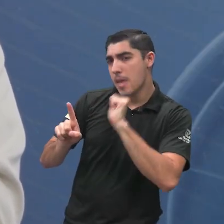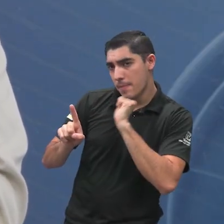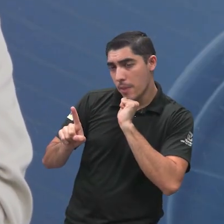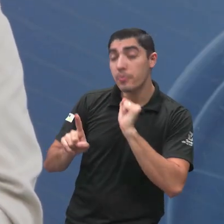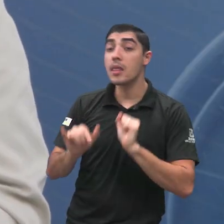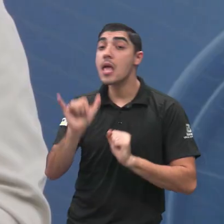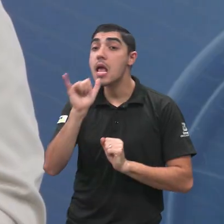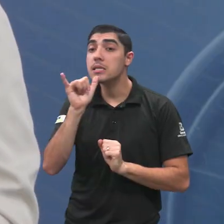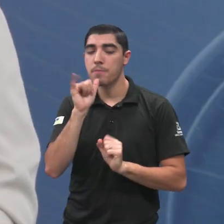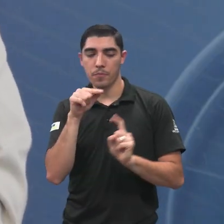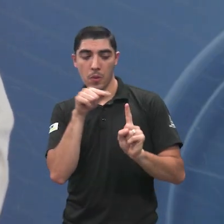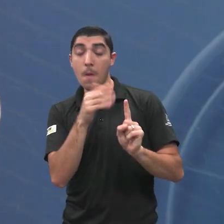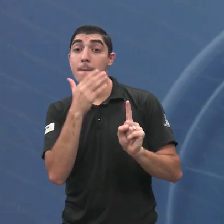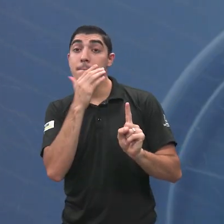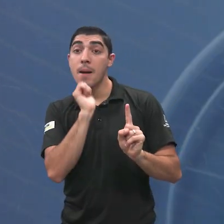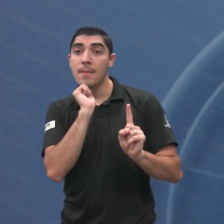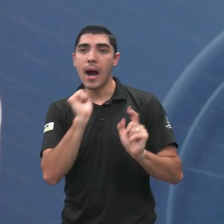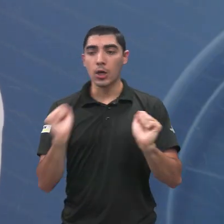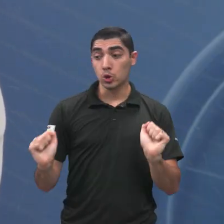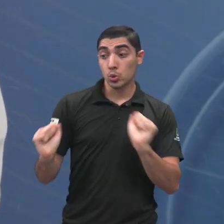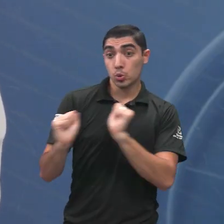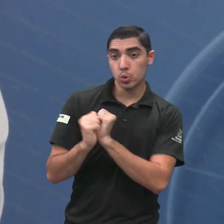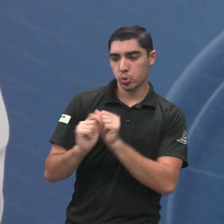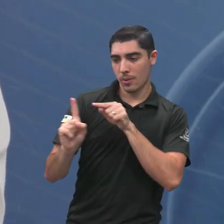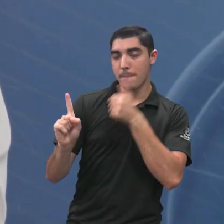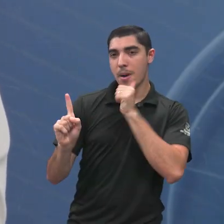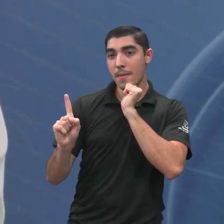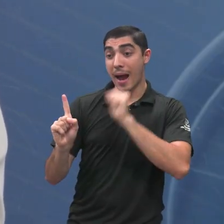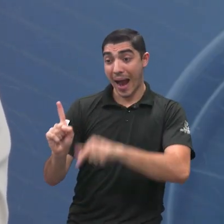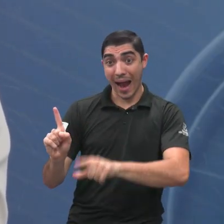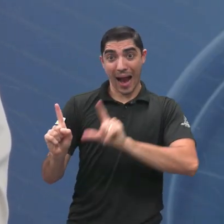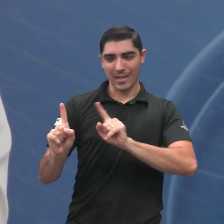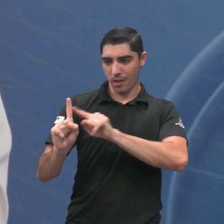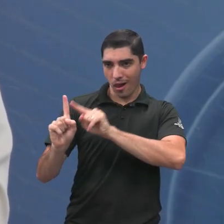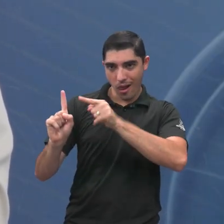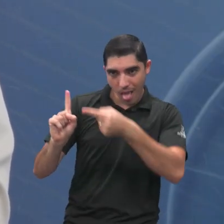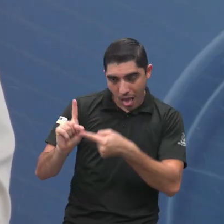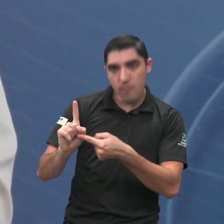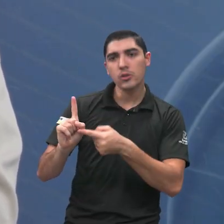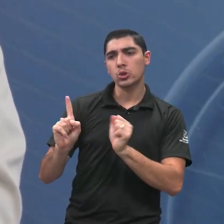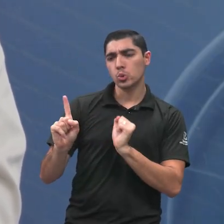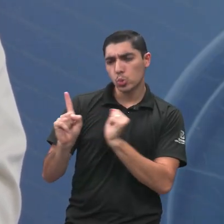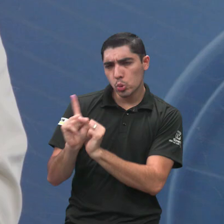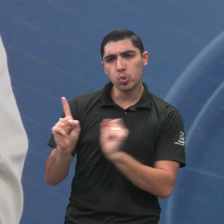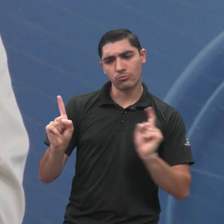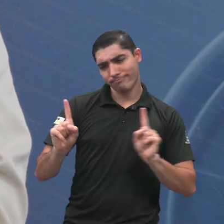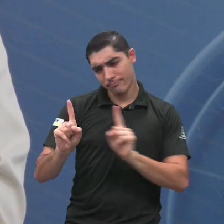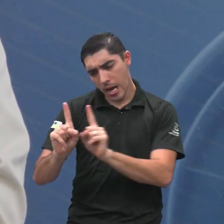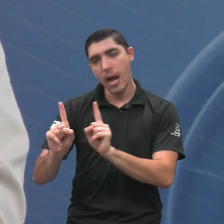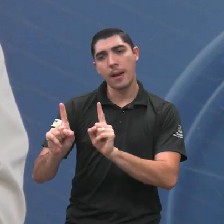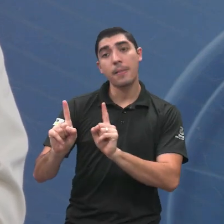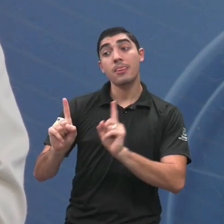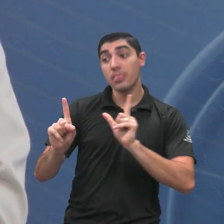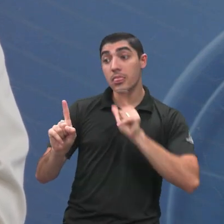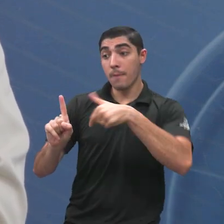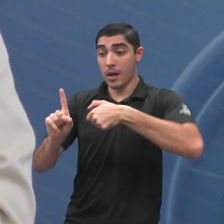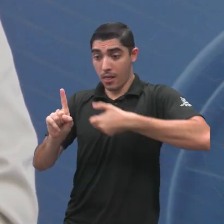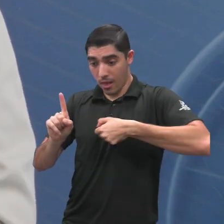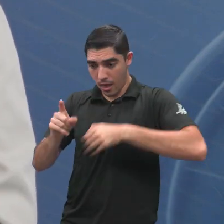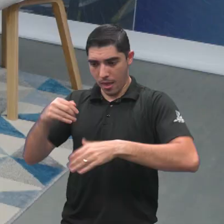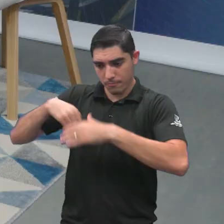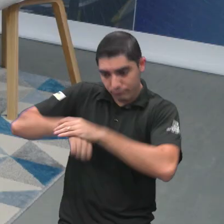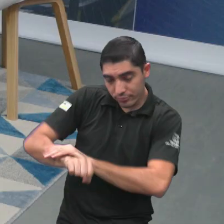do pré-natal ao pós-parto, impacta diretamente, né, a saúde física e emocional delas, as